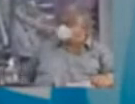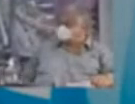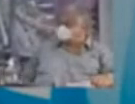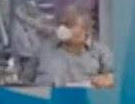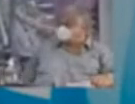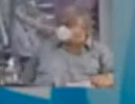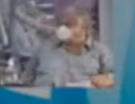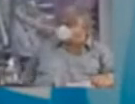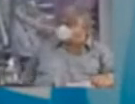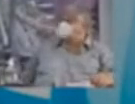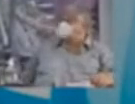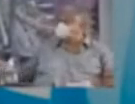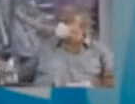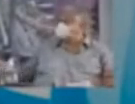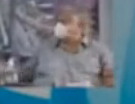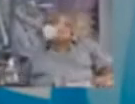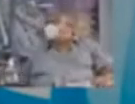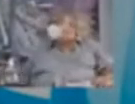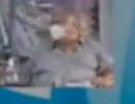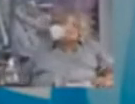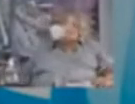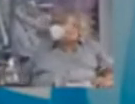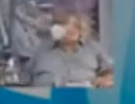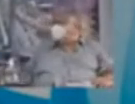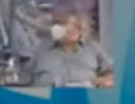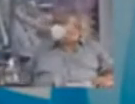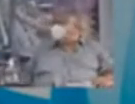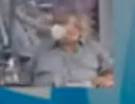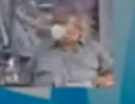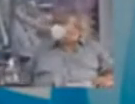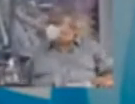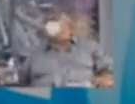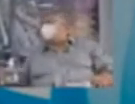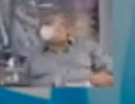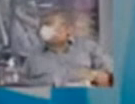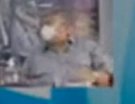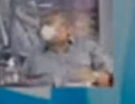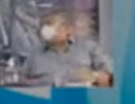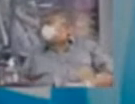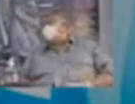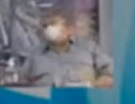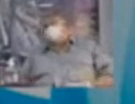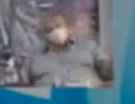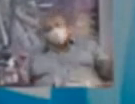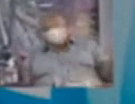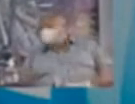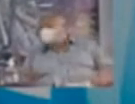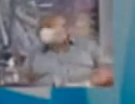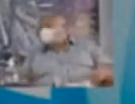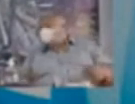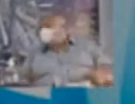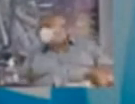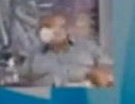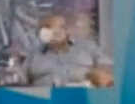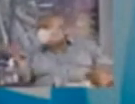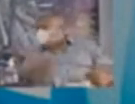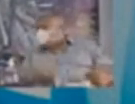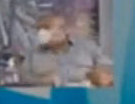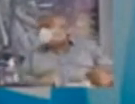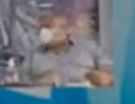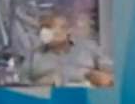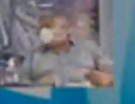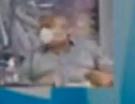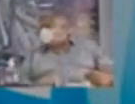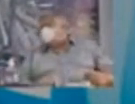manejo do resíduo sólido. Esse dinheiro tinha que ir para creche, educação, saúde,